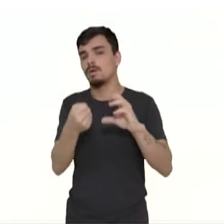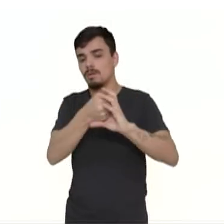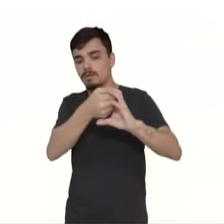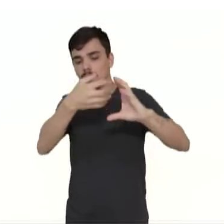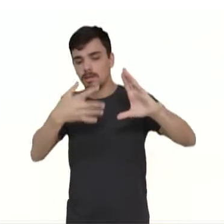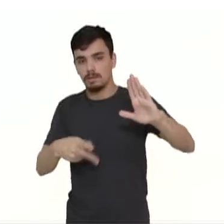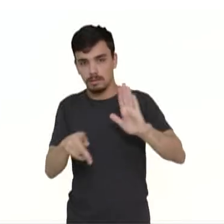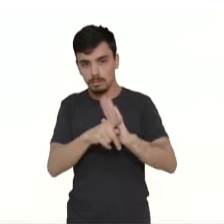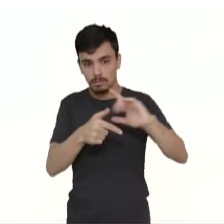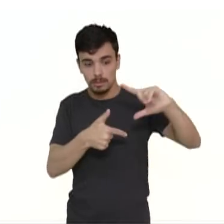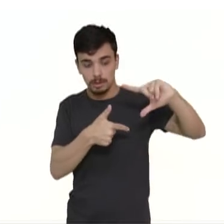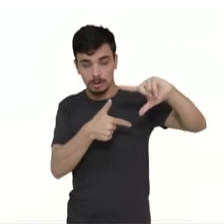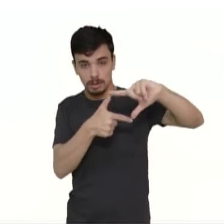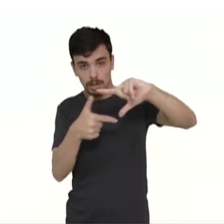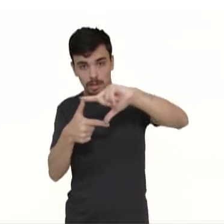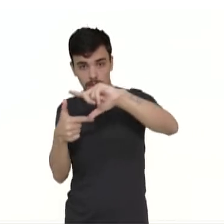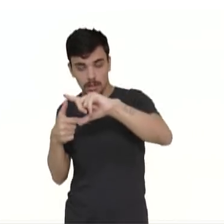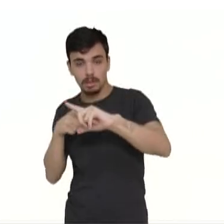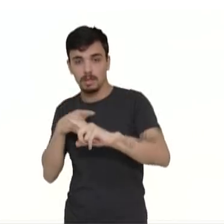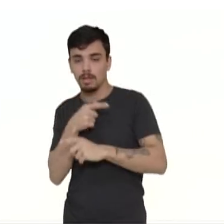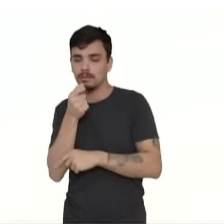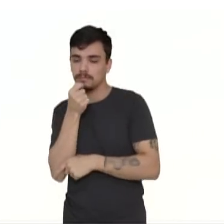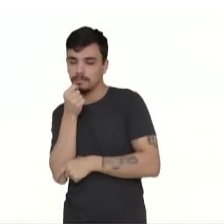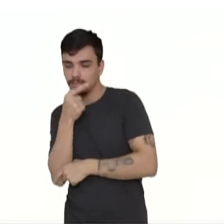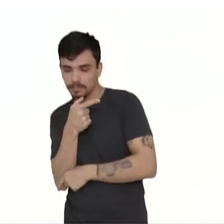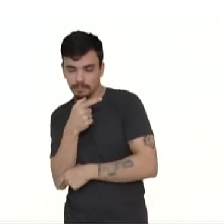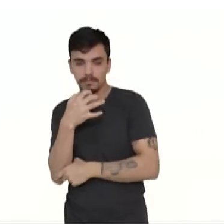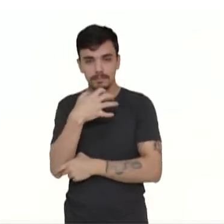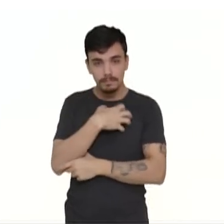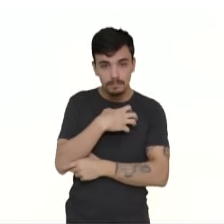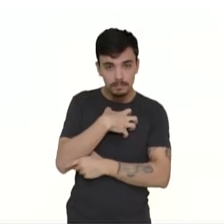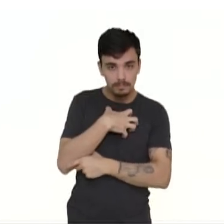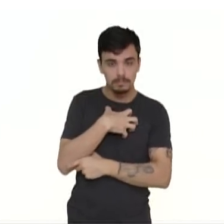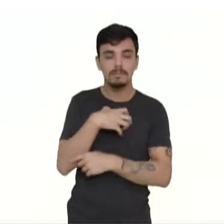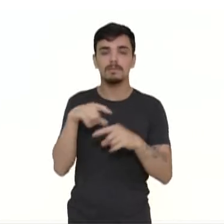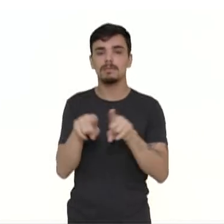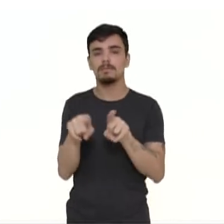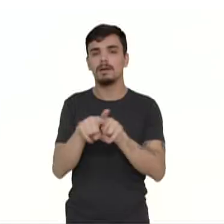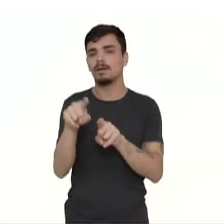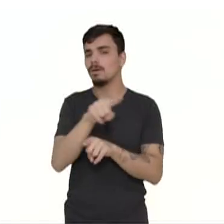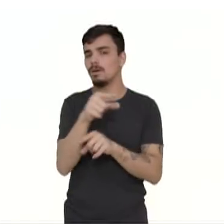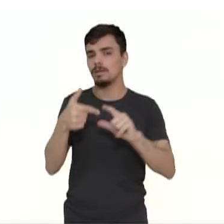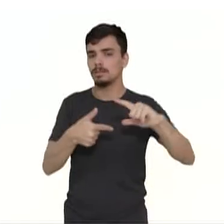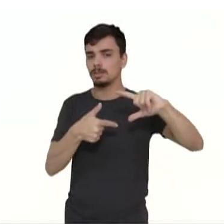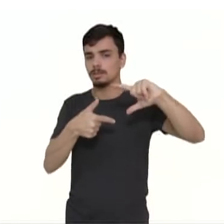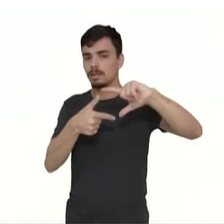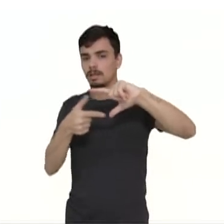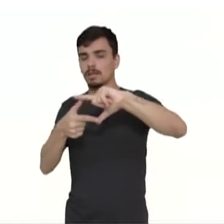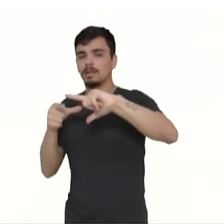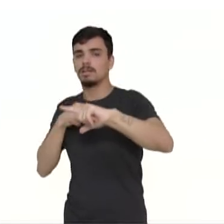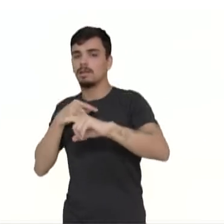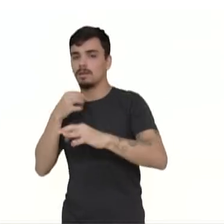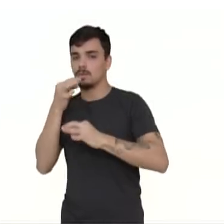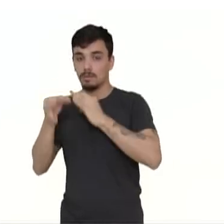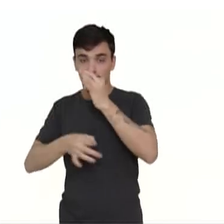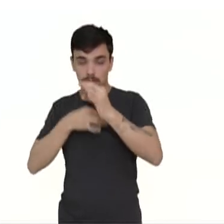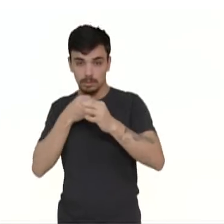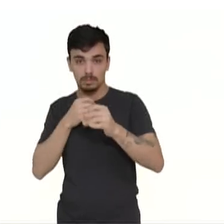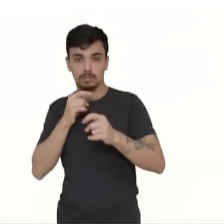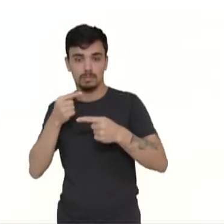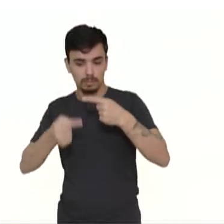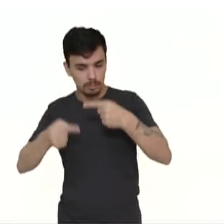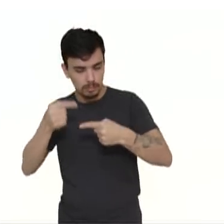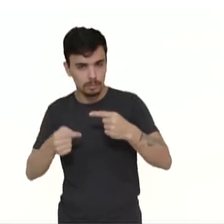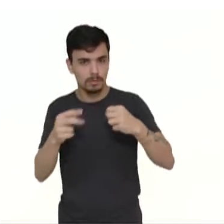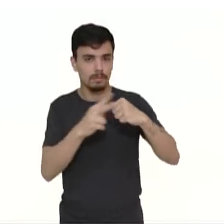características dessa charge provocam ironia e humor. Então, na charge vocês têm ali nos discursos verbais ali,